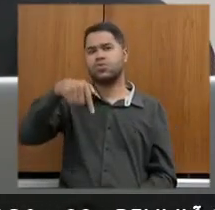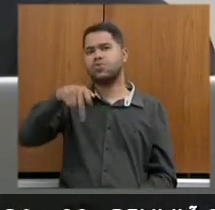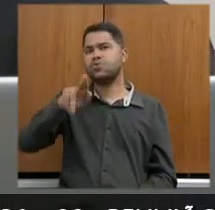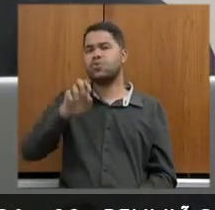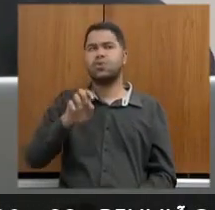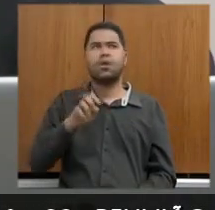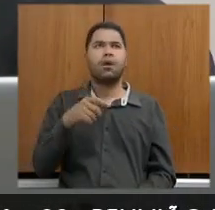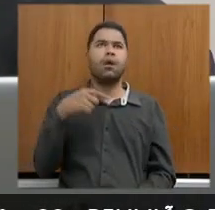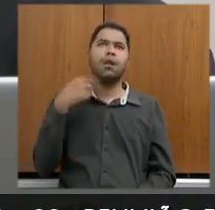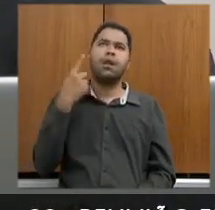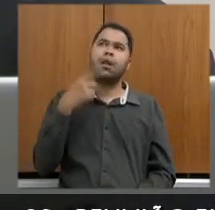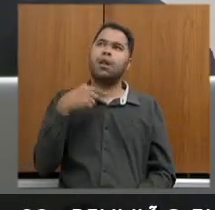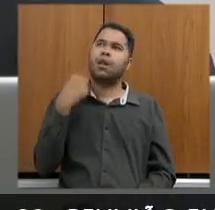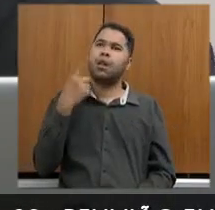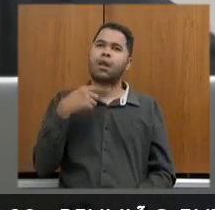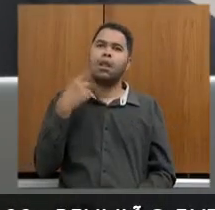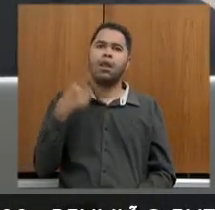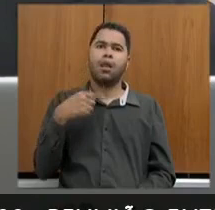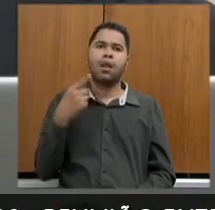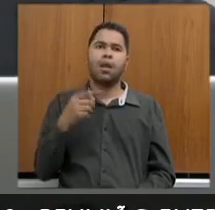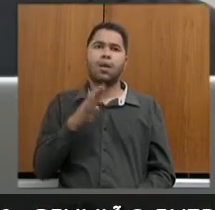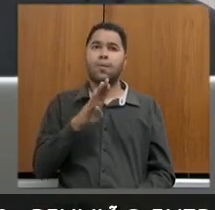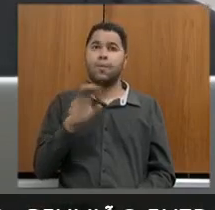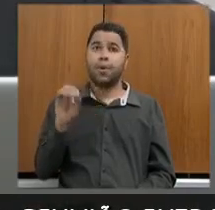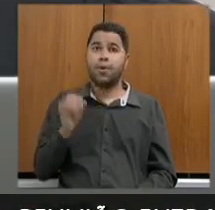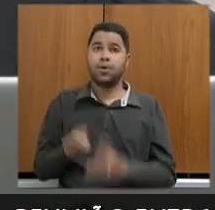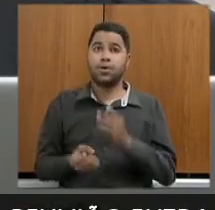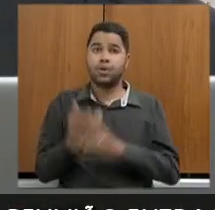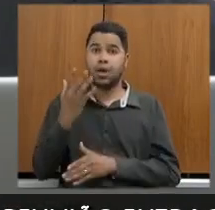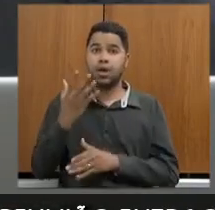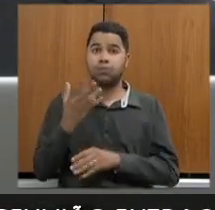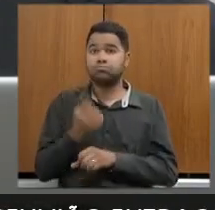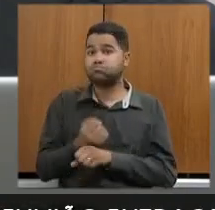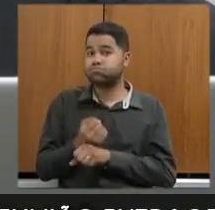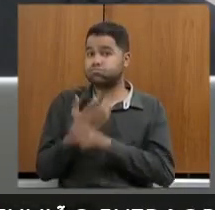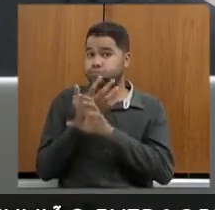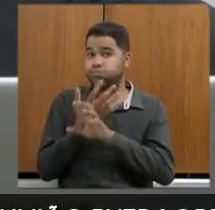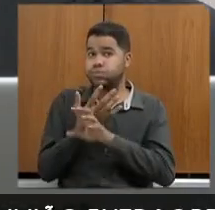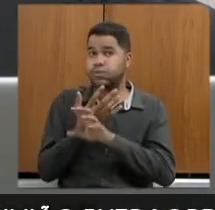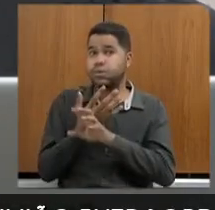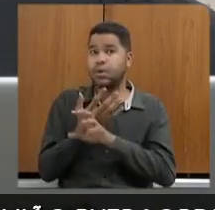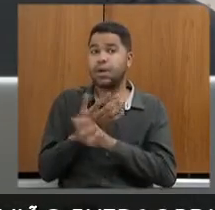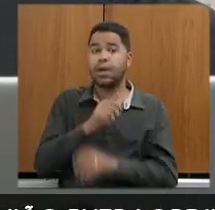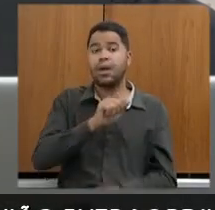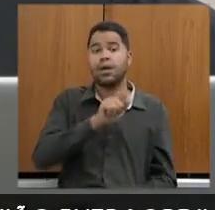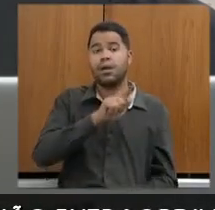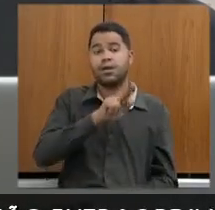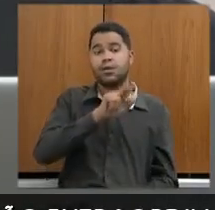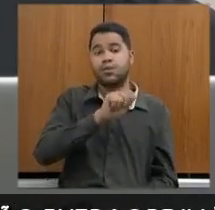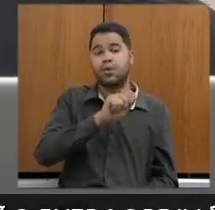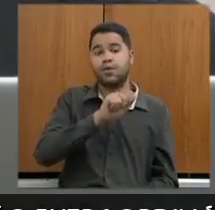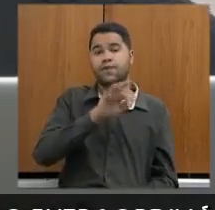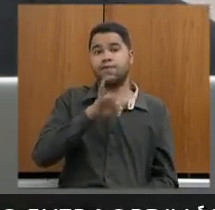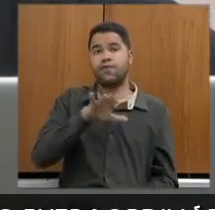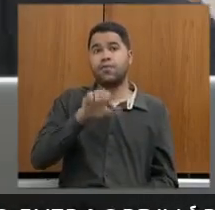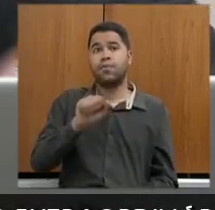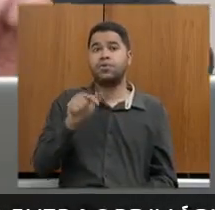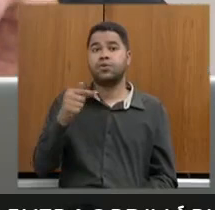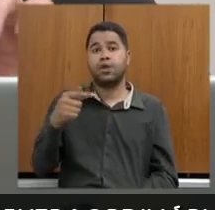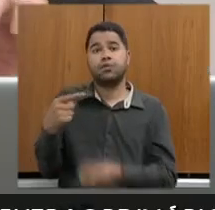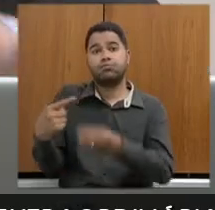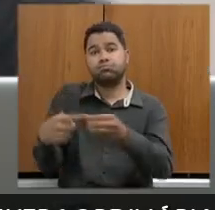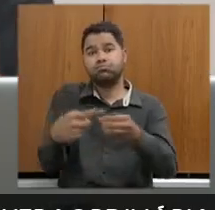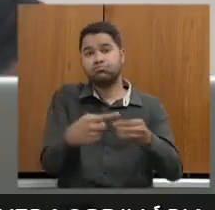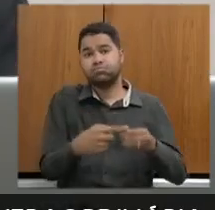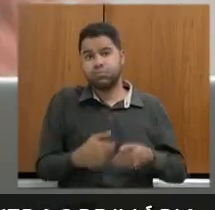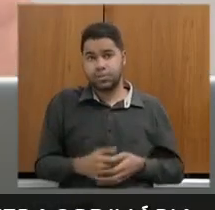assim horrores de horas para encerrar o correndo horas se criança que o plantão digital em Águas Formosas agruparia Sete Cidades